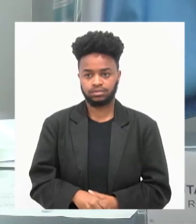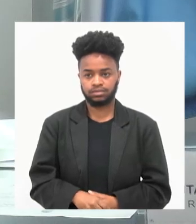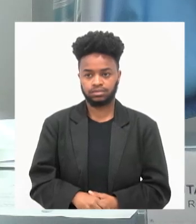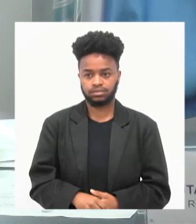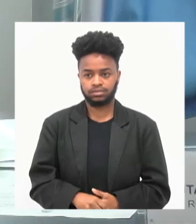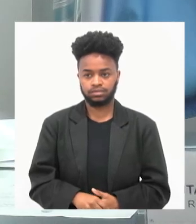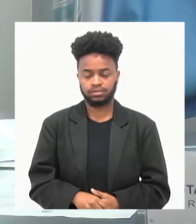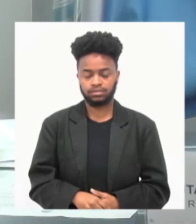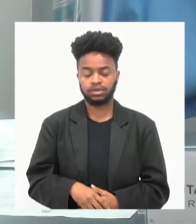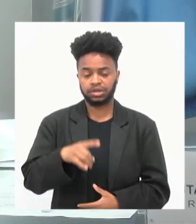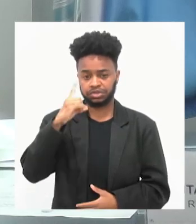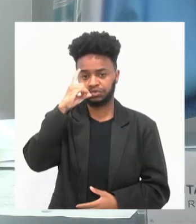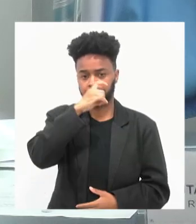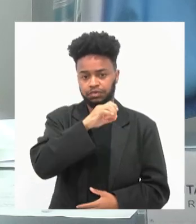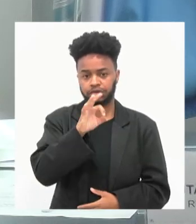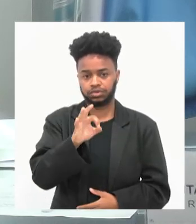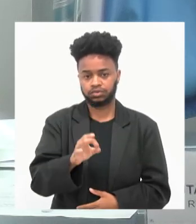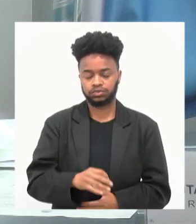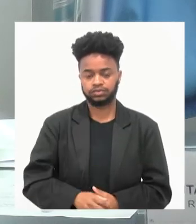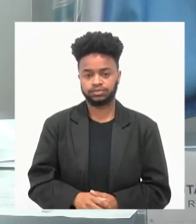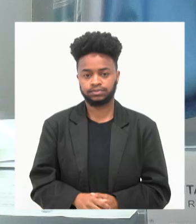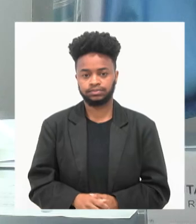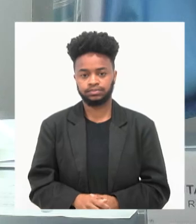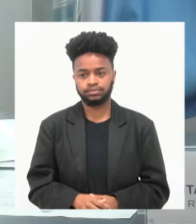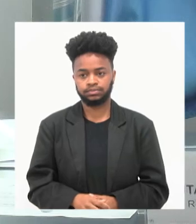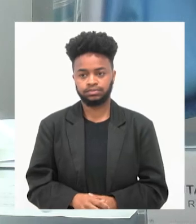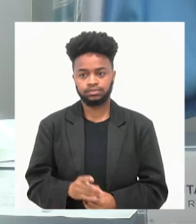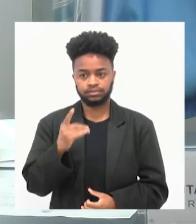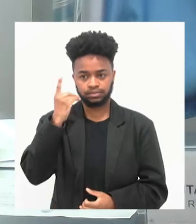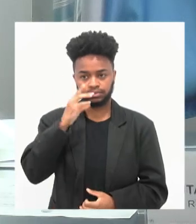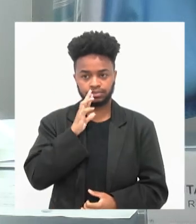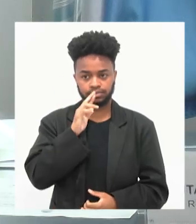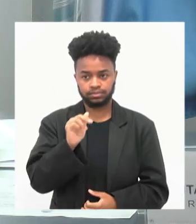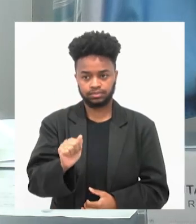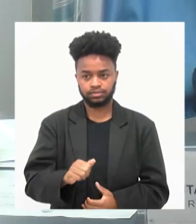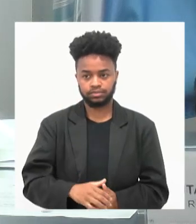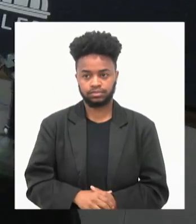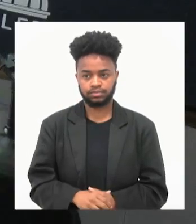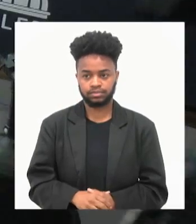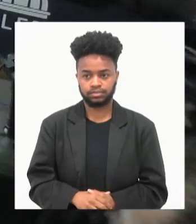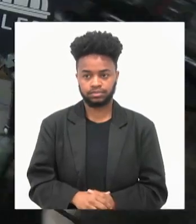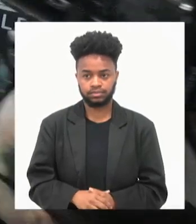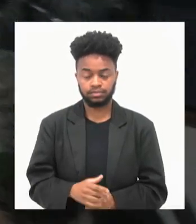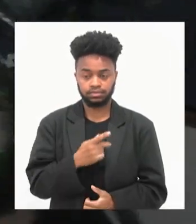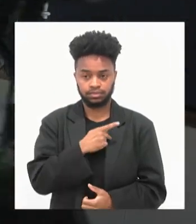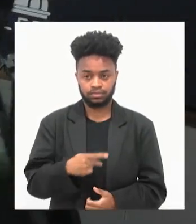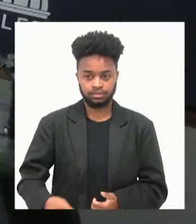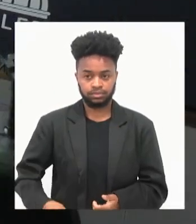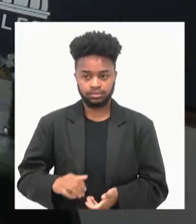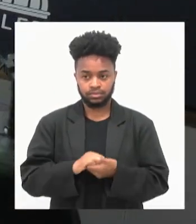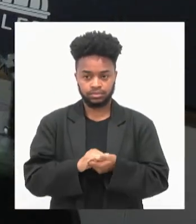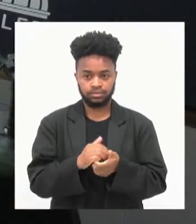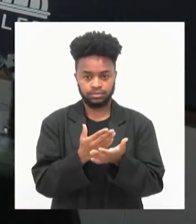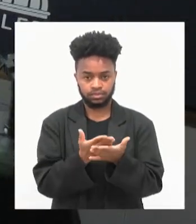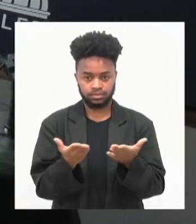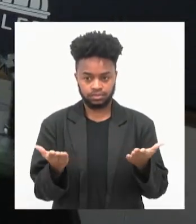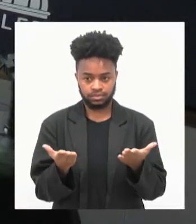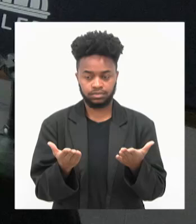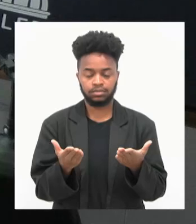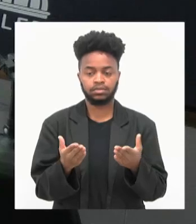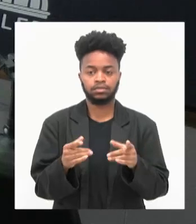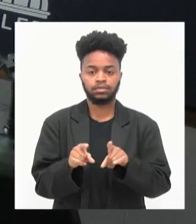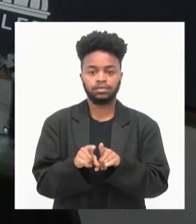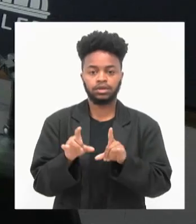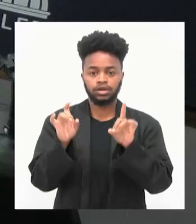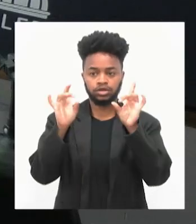É bastante difícil. Deputado Diego Amorim. Presidente, cumprimentar a todos. Cumprimentar aqui de forma muito